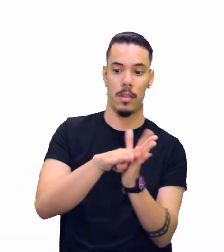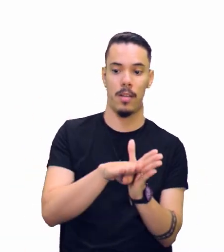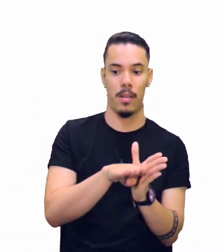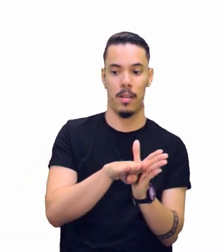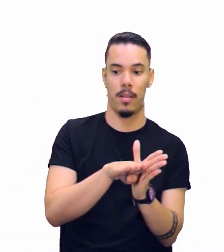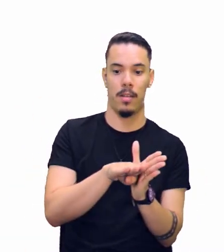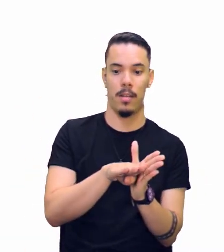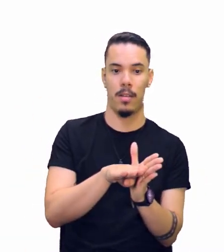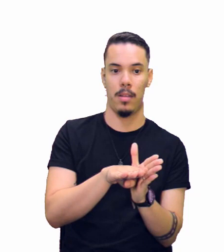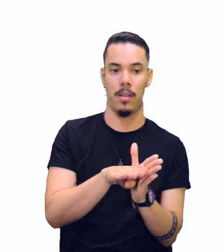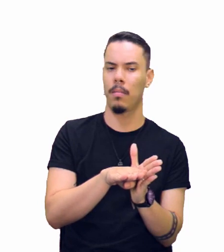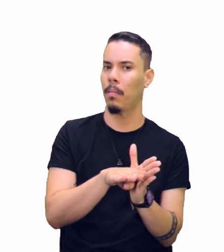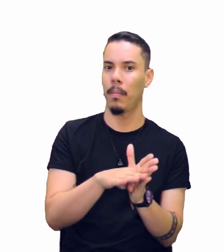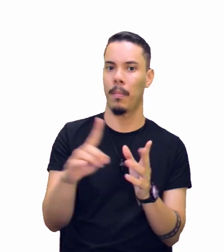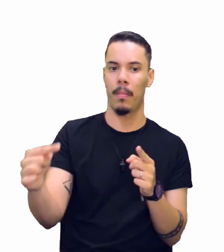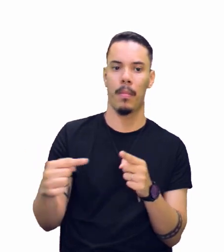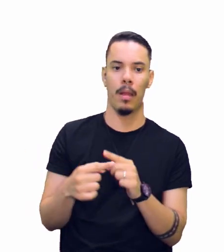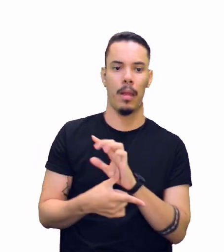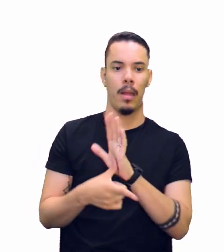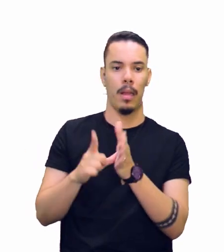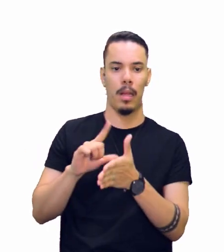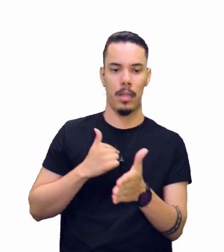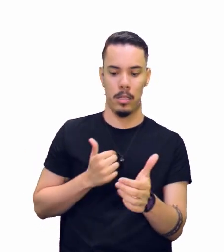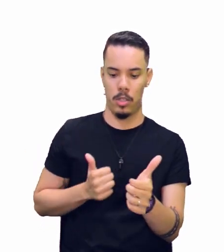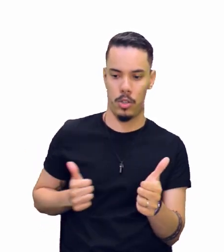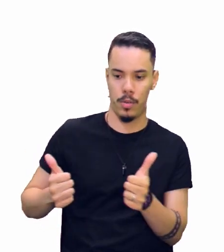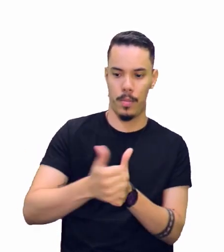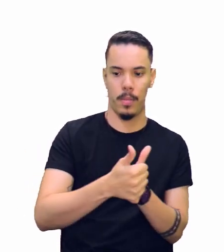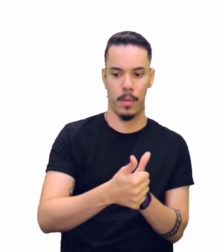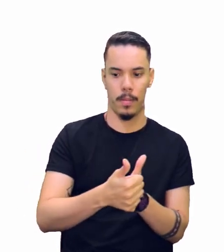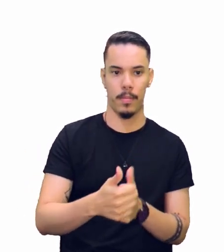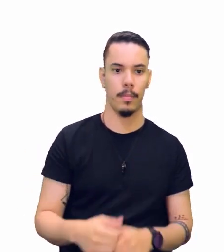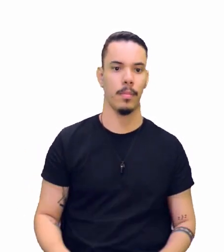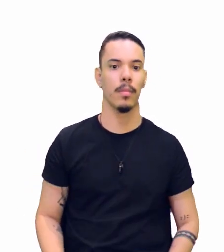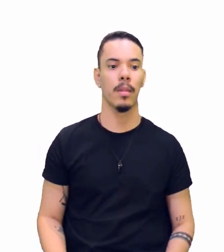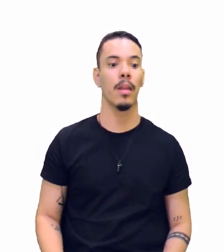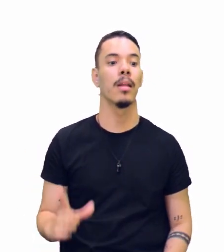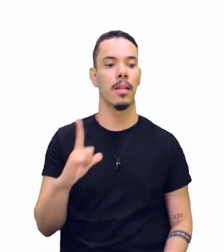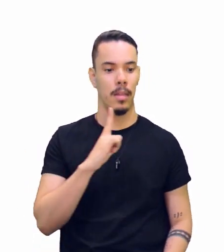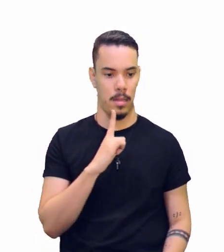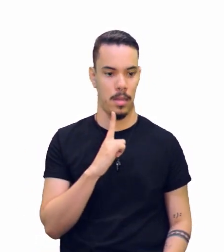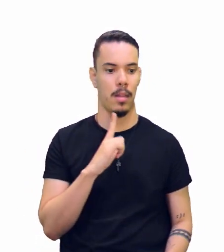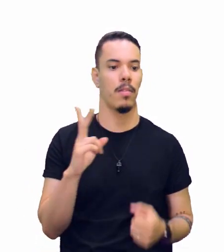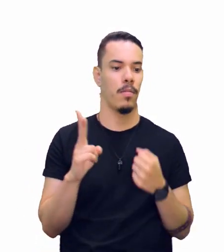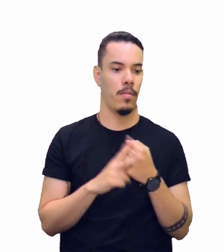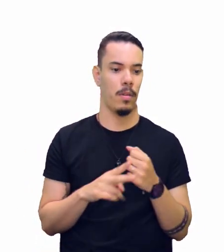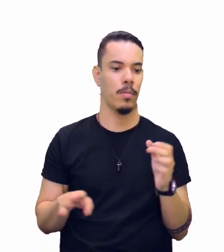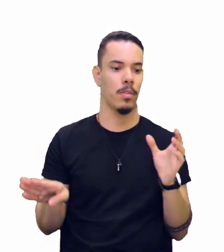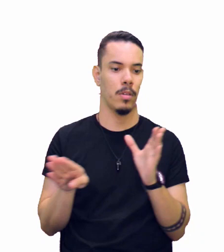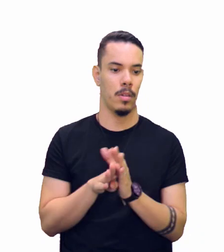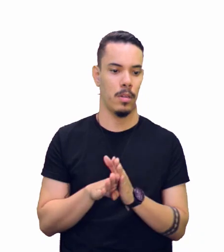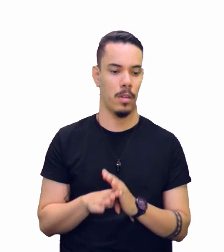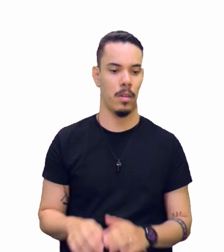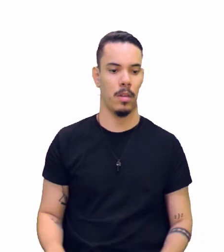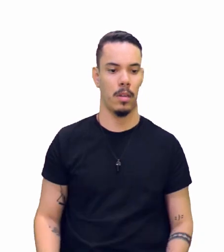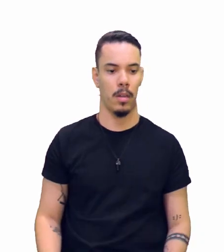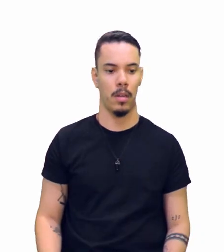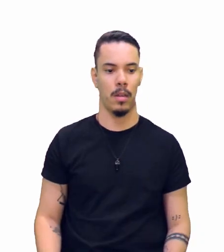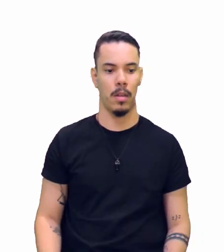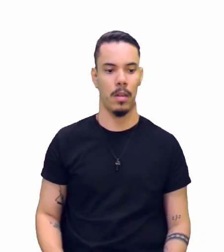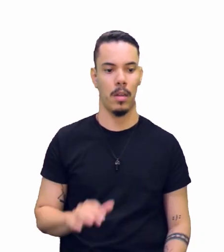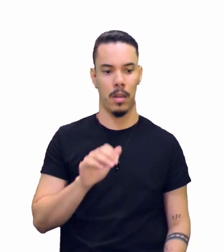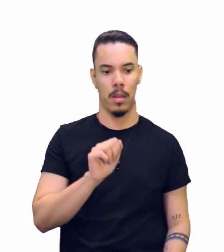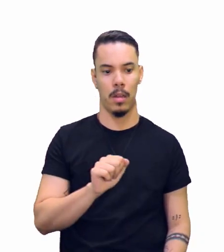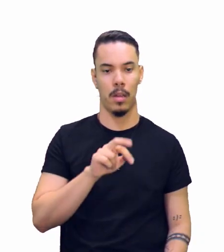de chegar. E a gente tem um verbo para chegar em inglês que vocês já viram muito nas nossas aulas, que é o verbo